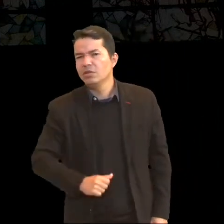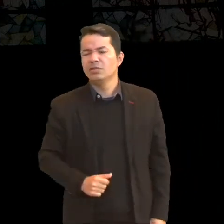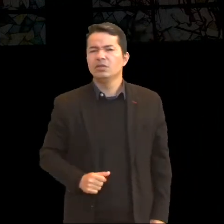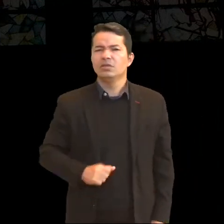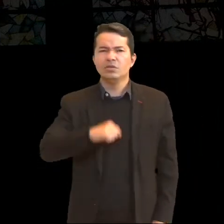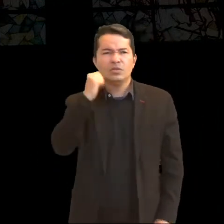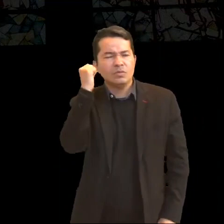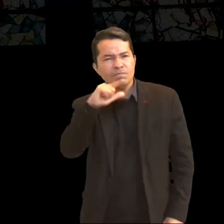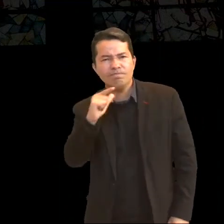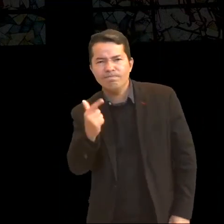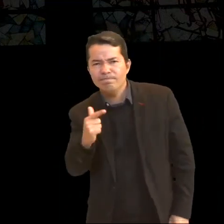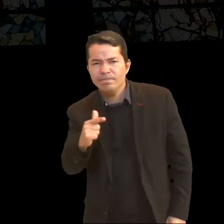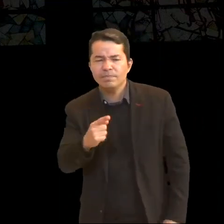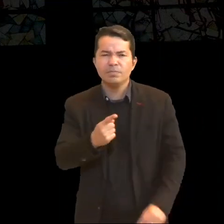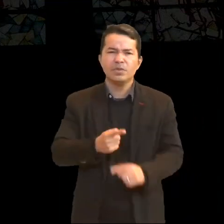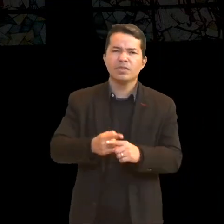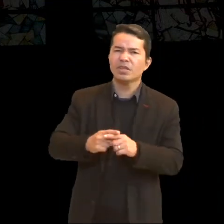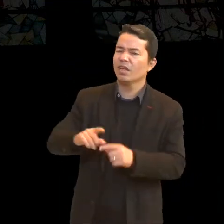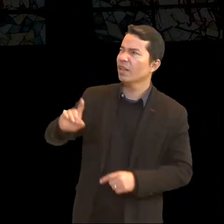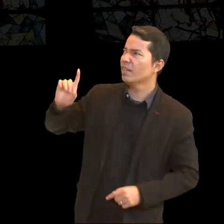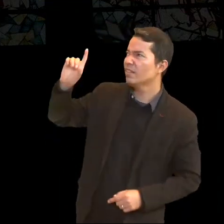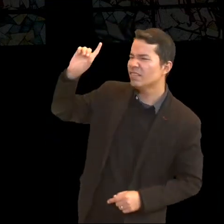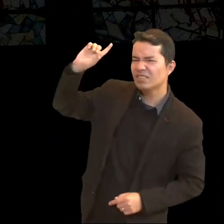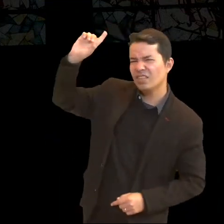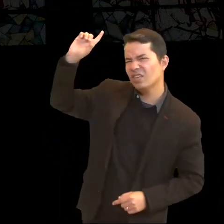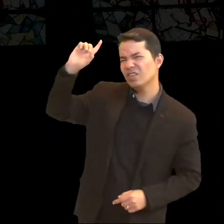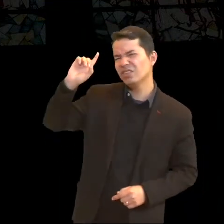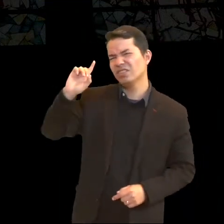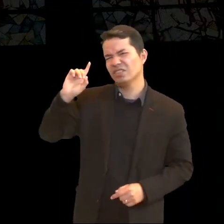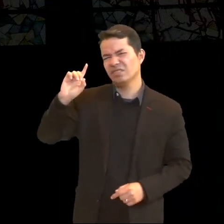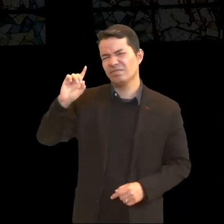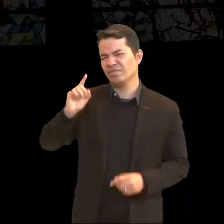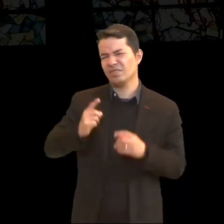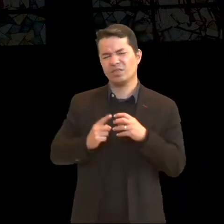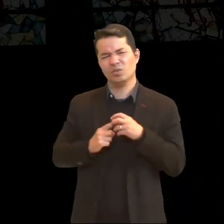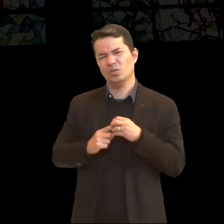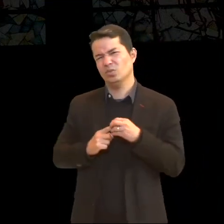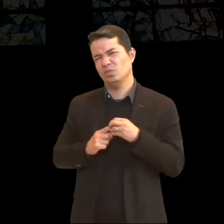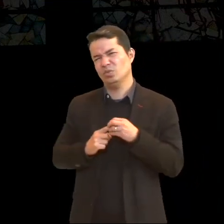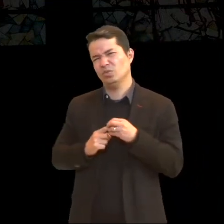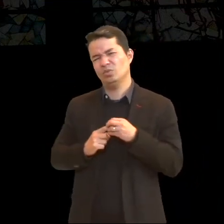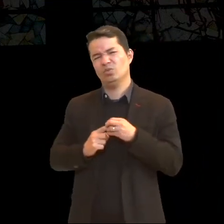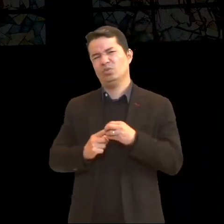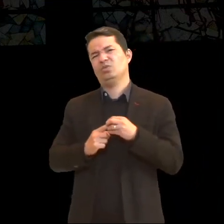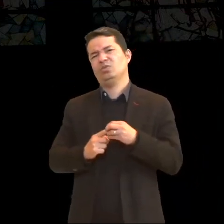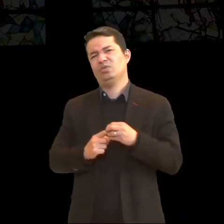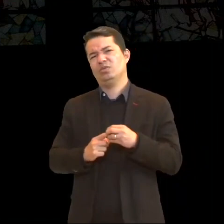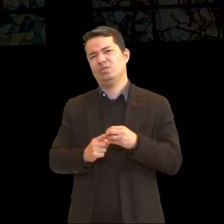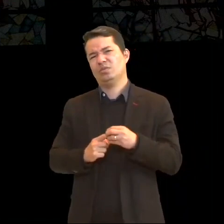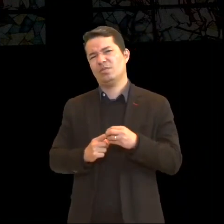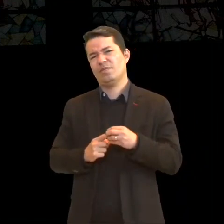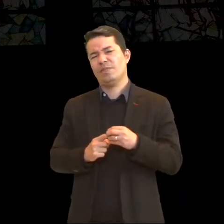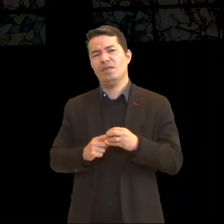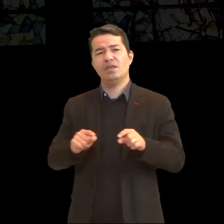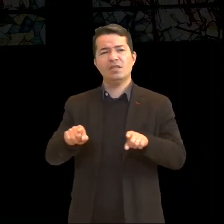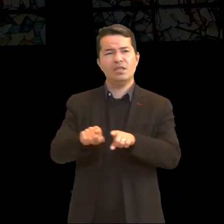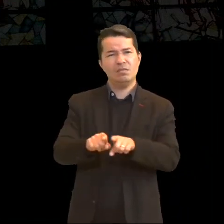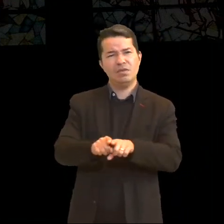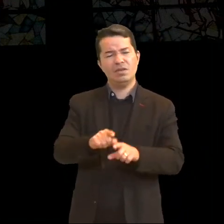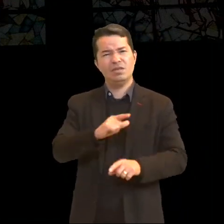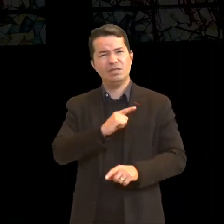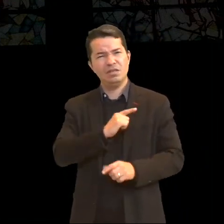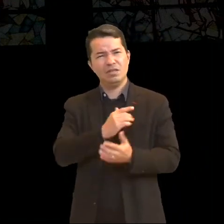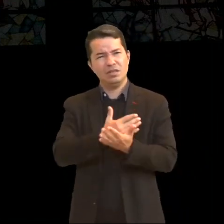não dá certo, porque para Deus não tem substituto, só Ele. Não tem jeito. E aí eles olham para Jonas e dizem assim: